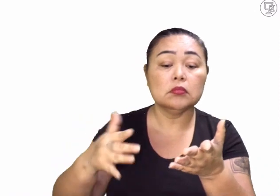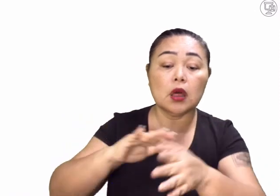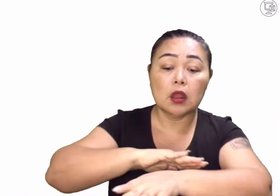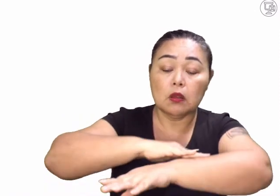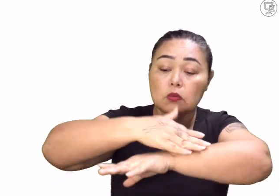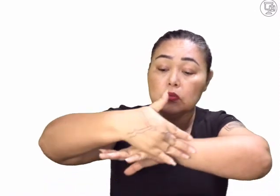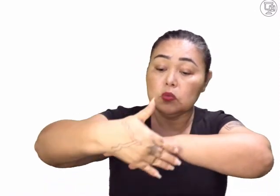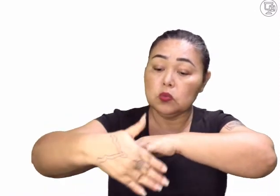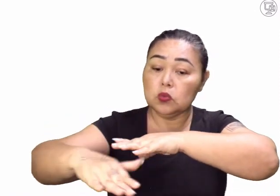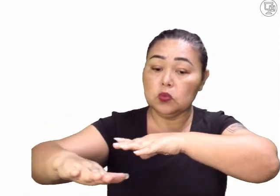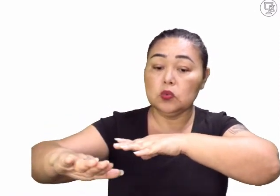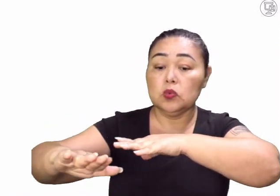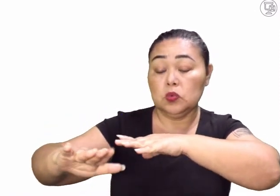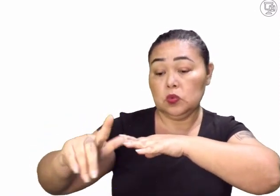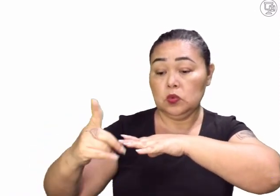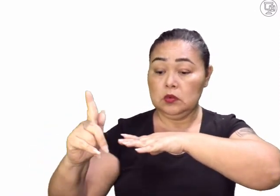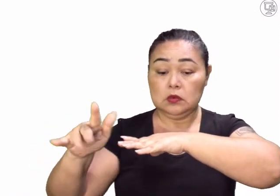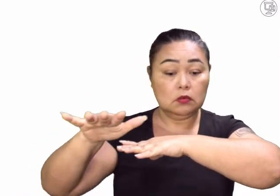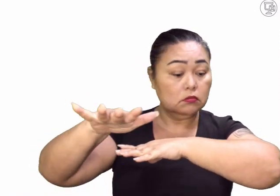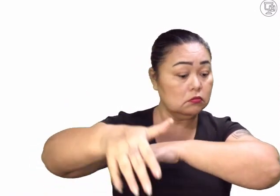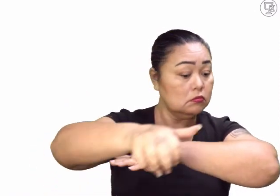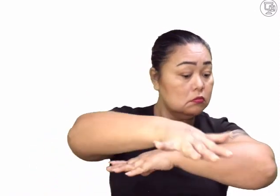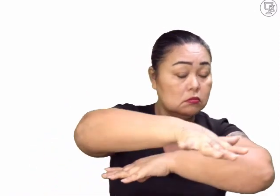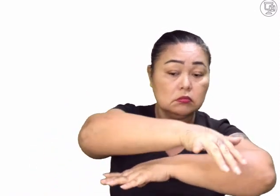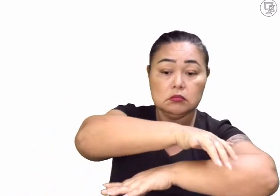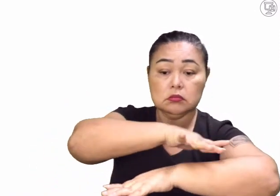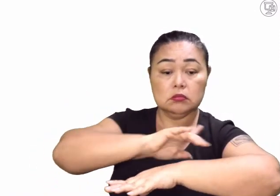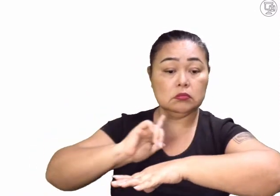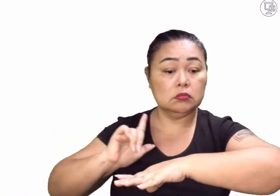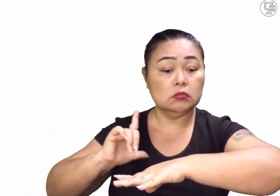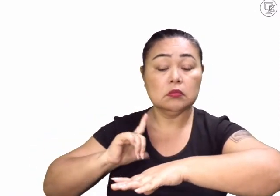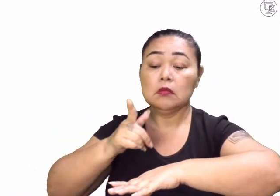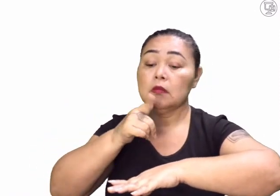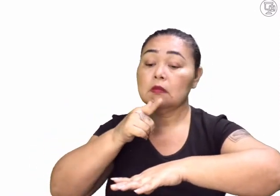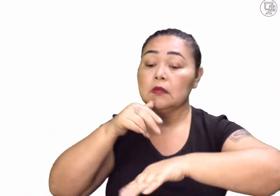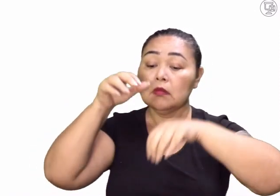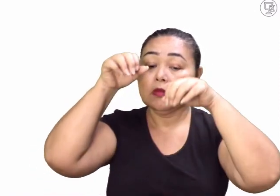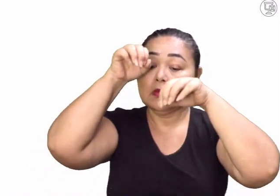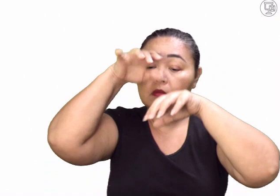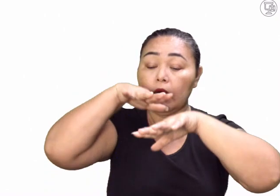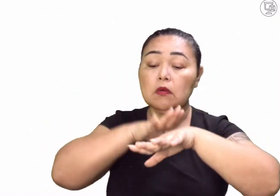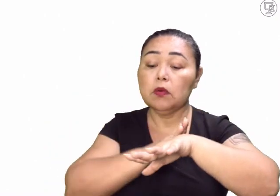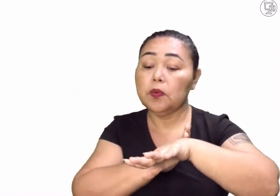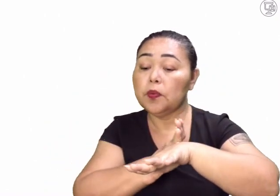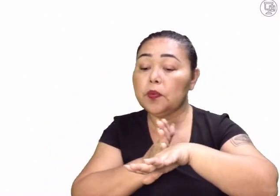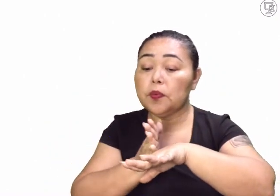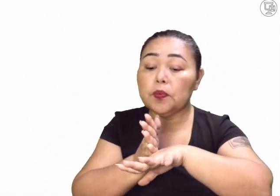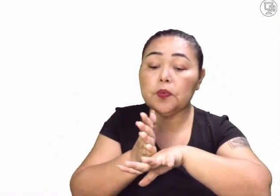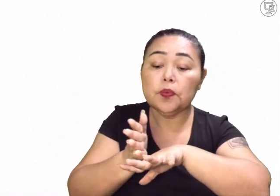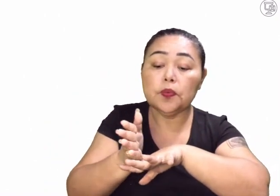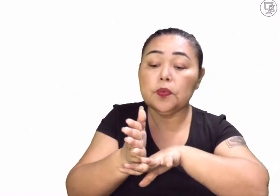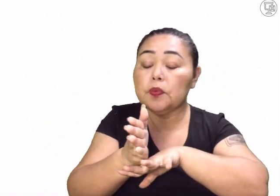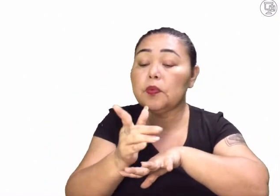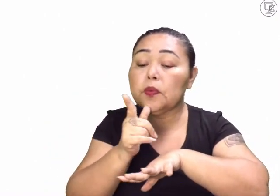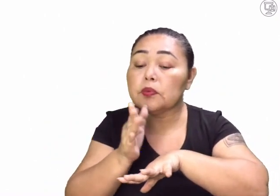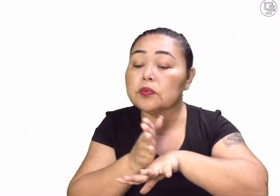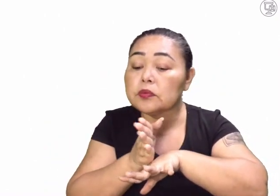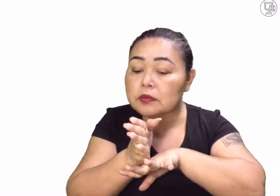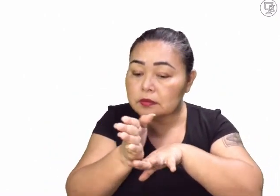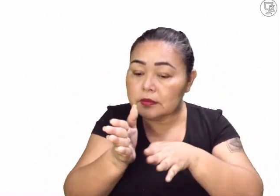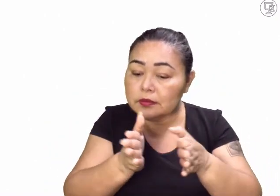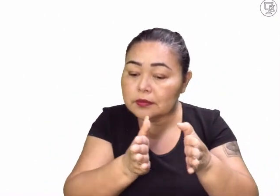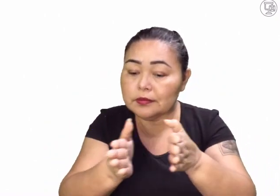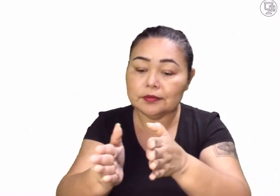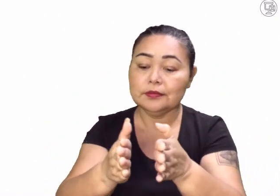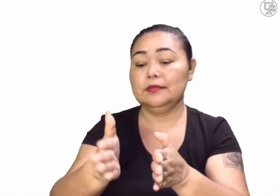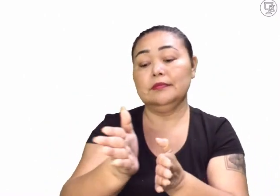ao relevo e geografia, a água da chuva escorre para um rio principal e